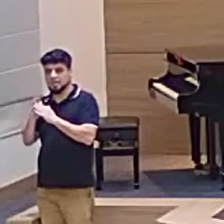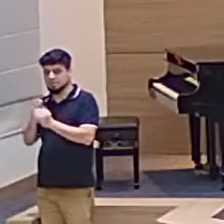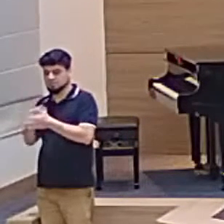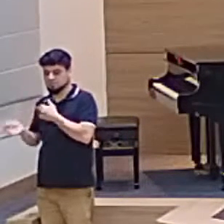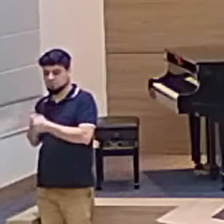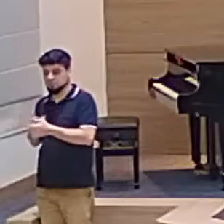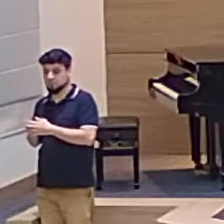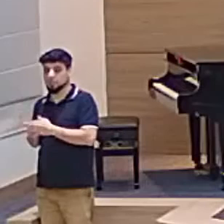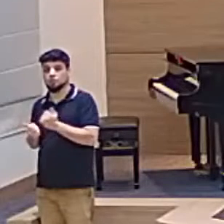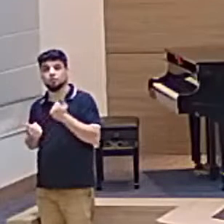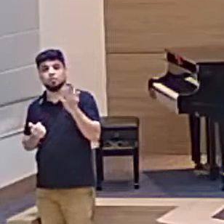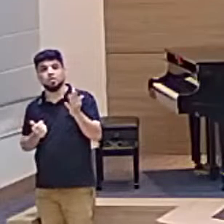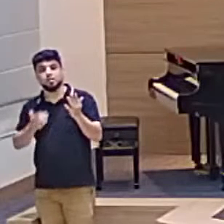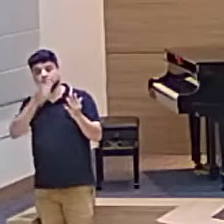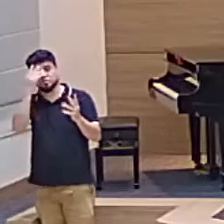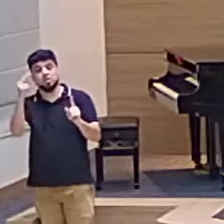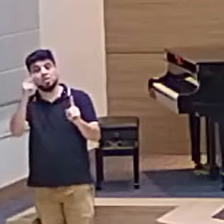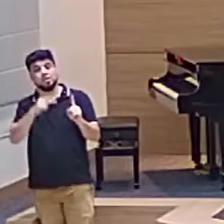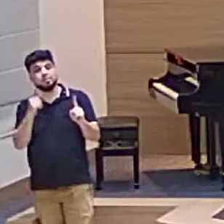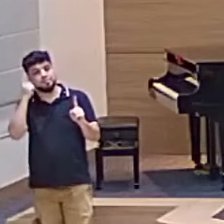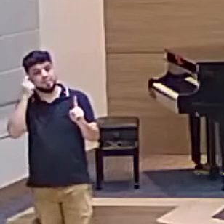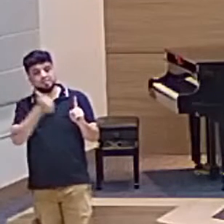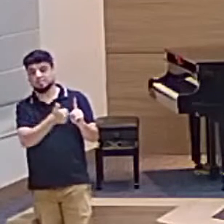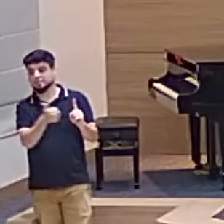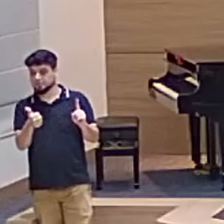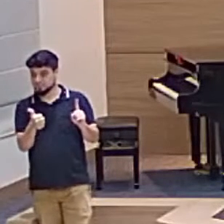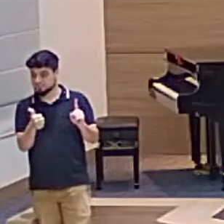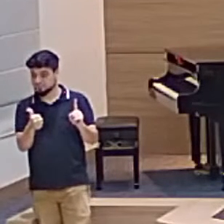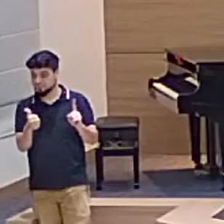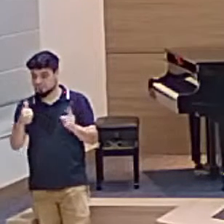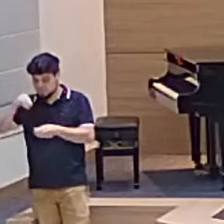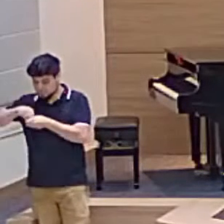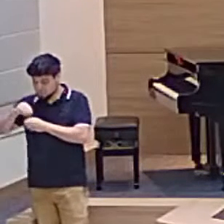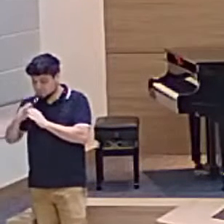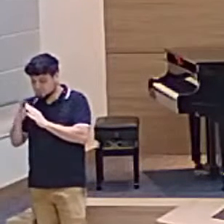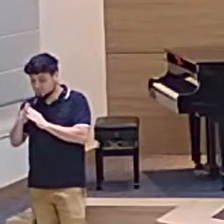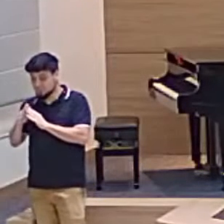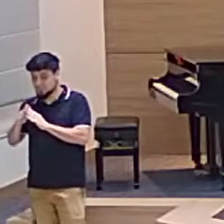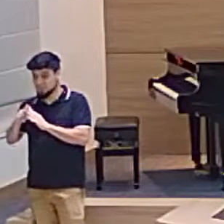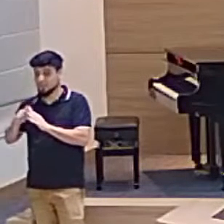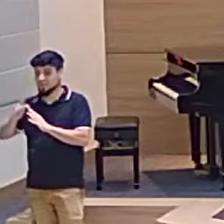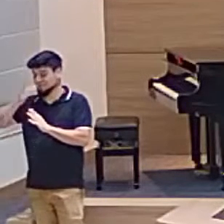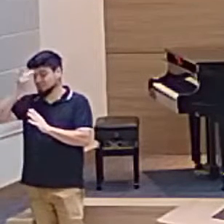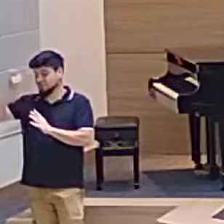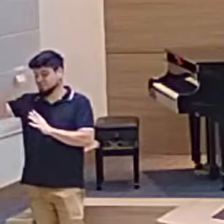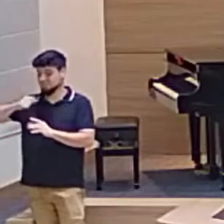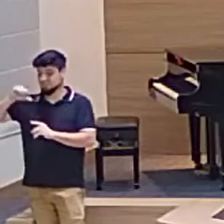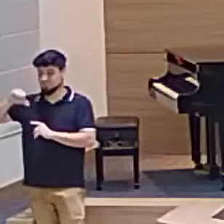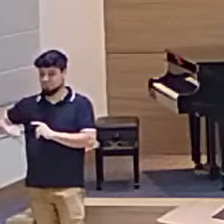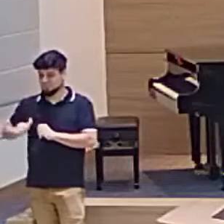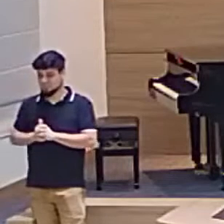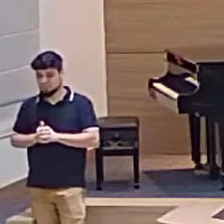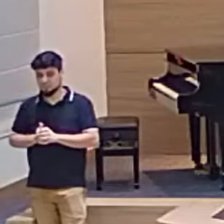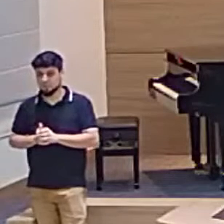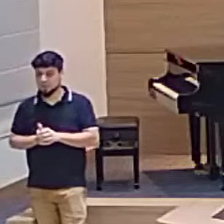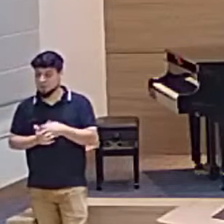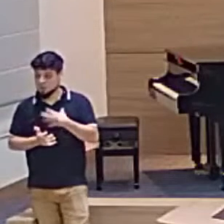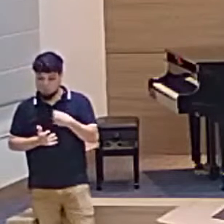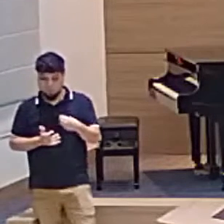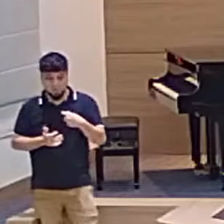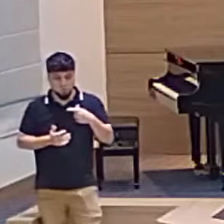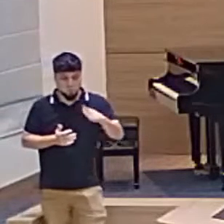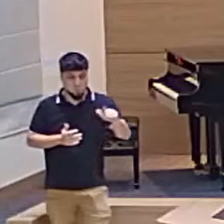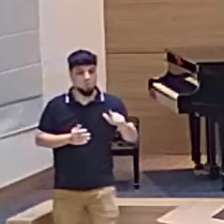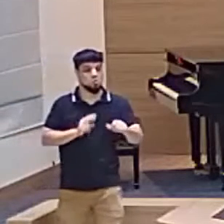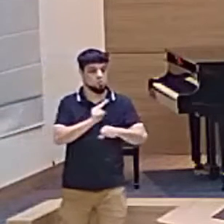fora é um diante lá dentro de casa é um sujeito intragável lá fora para os filhos dos outros é uma benção